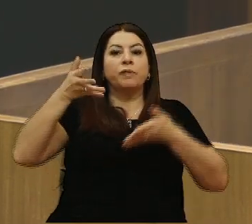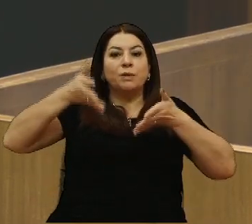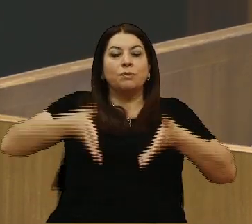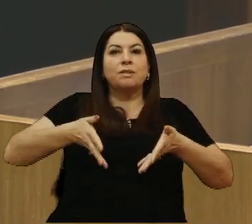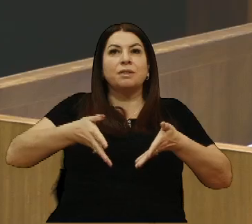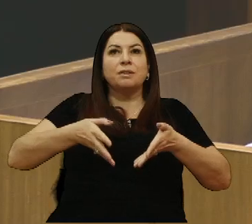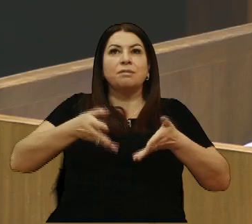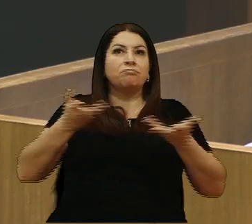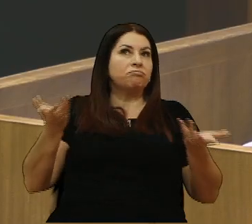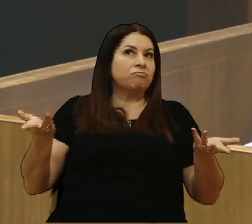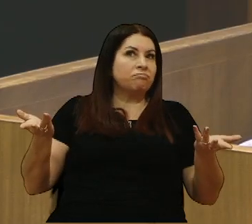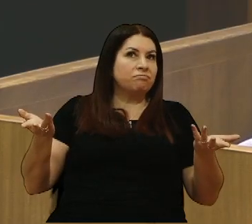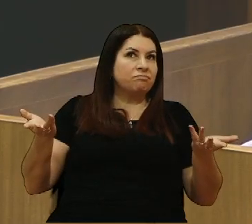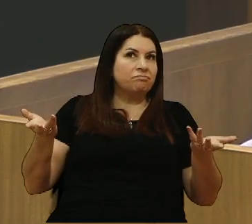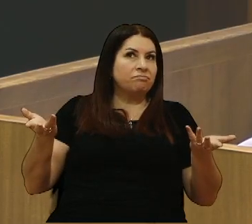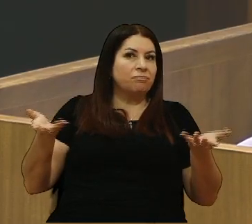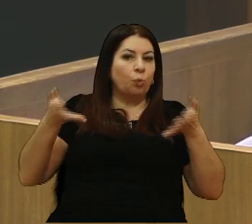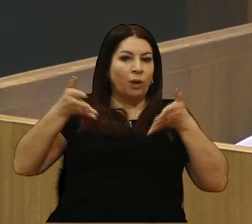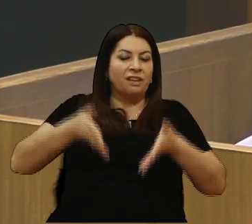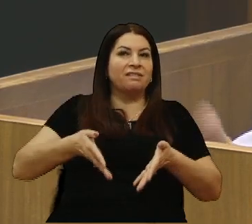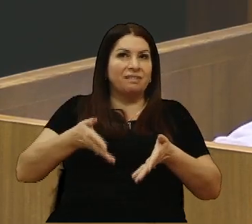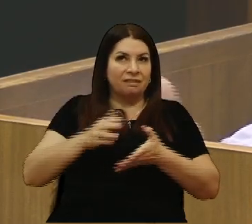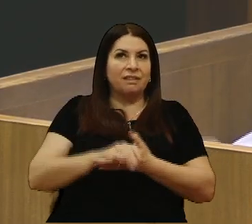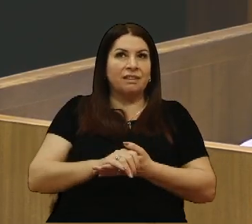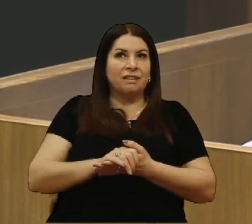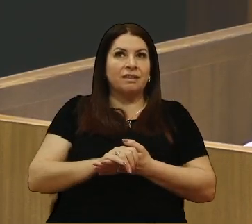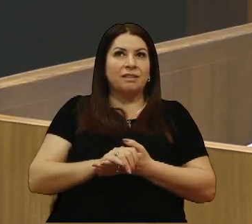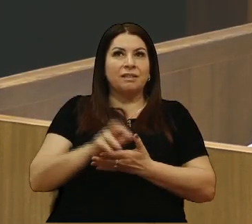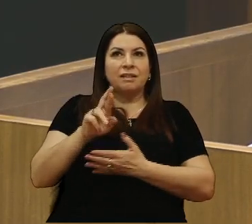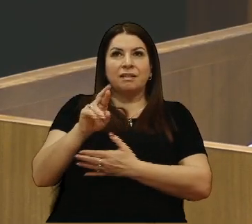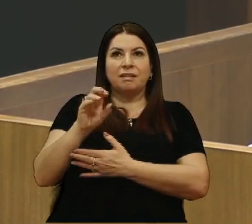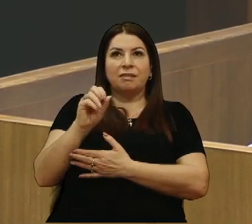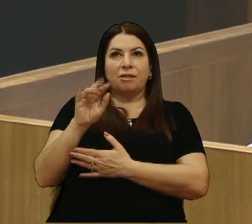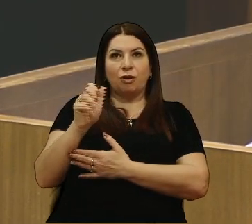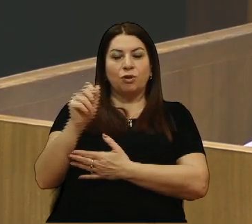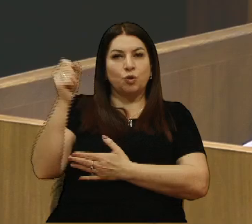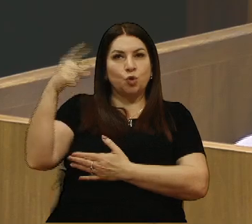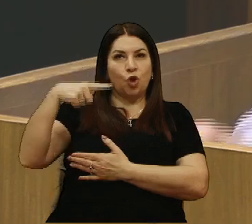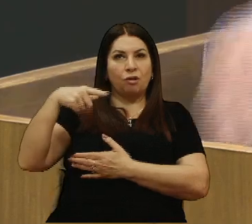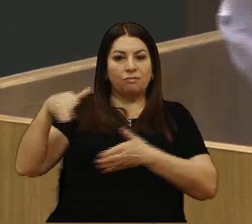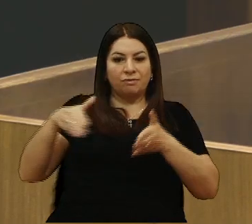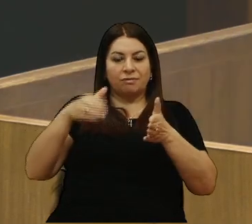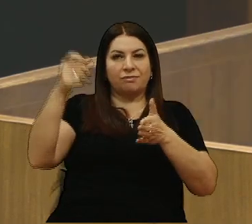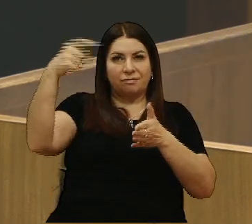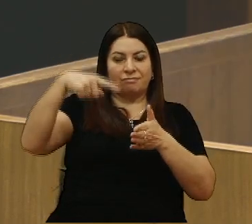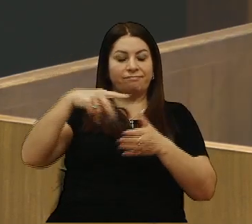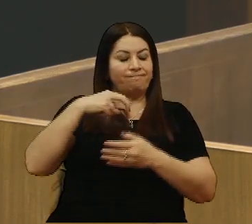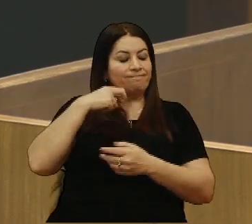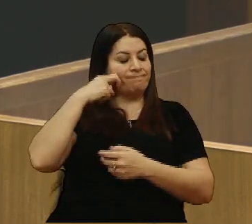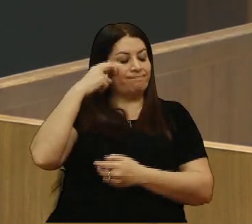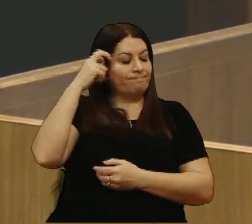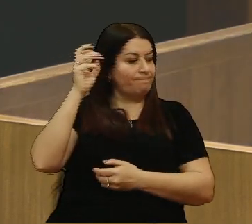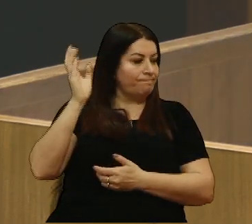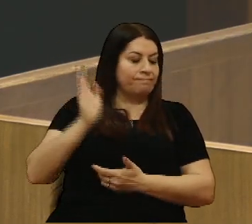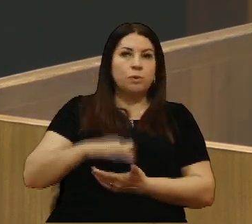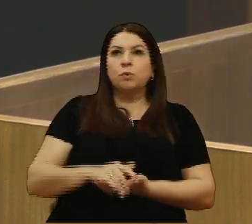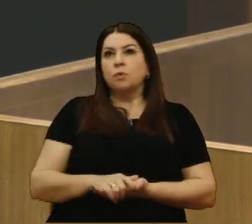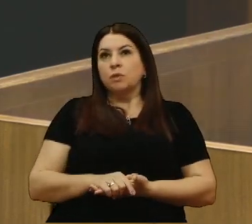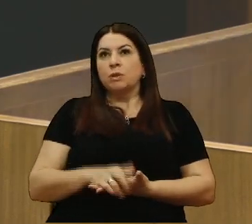enterro. O enterro da Rota do Sol. Uma vergonha